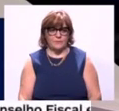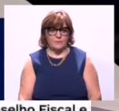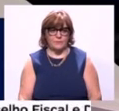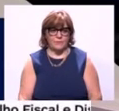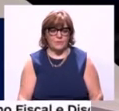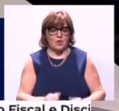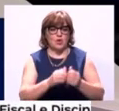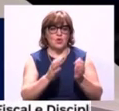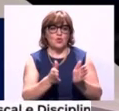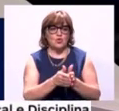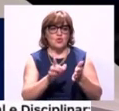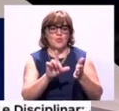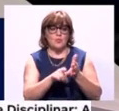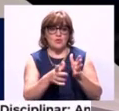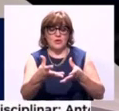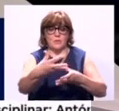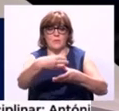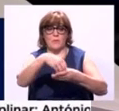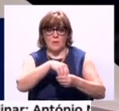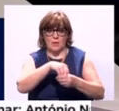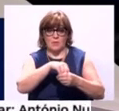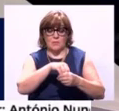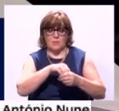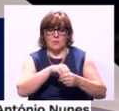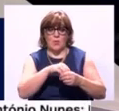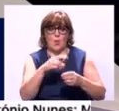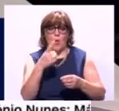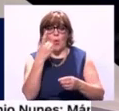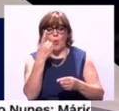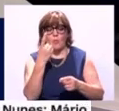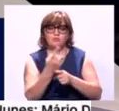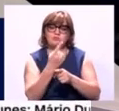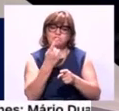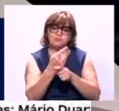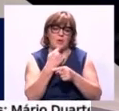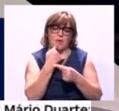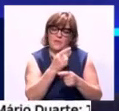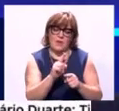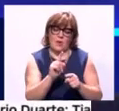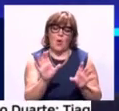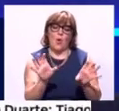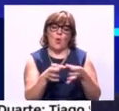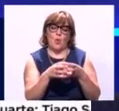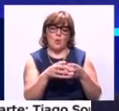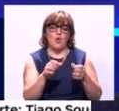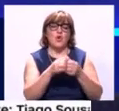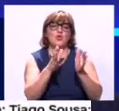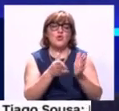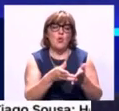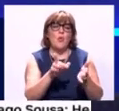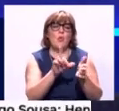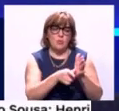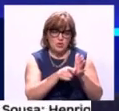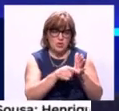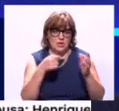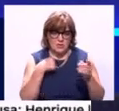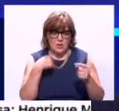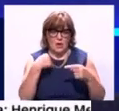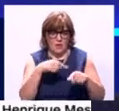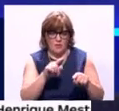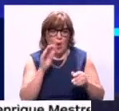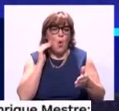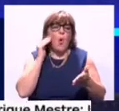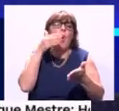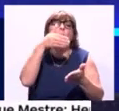em relação a todos os processos que envolvem um certo clube. Não vou, vou levar todos esses processos